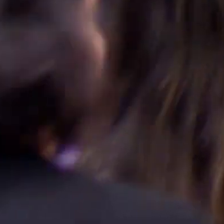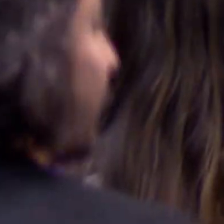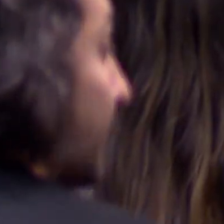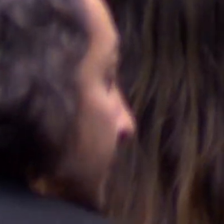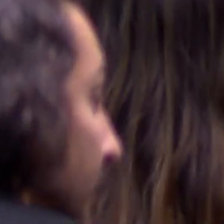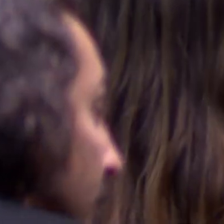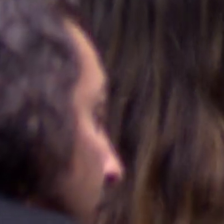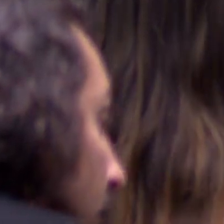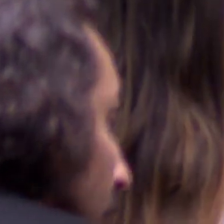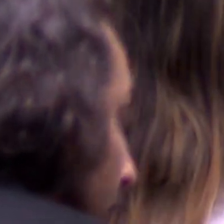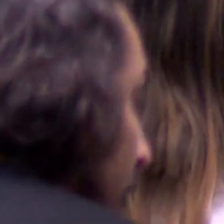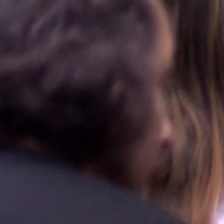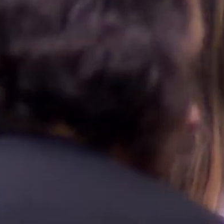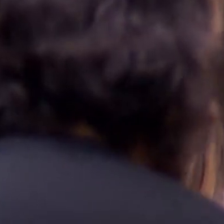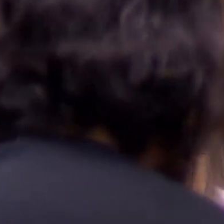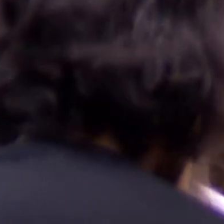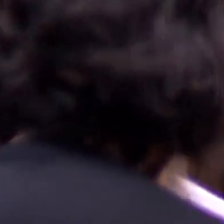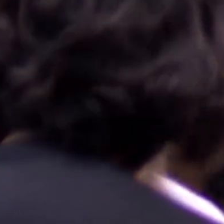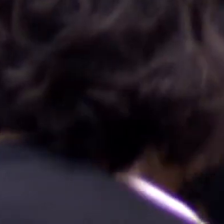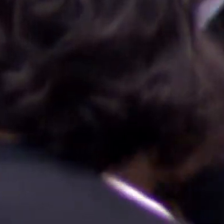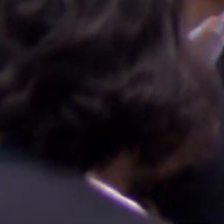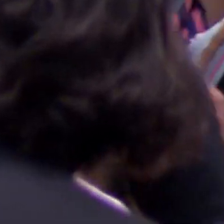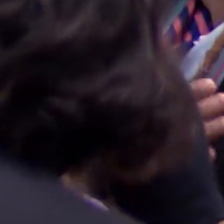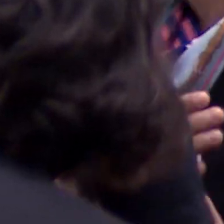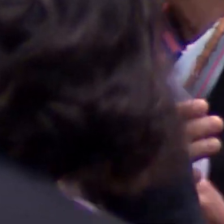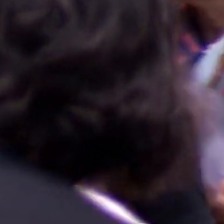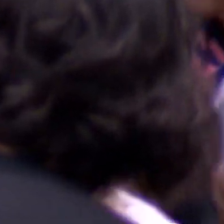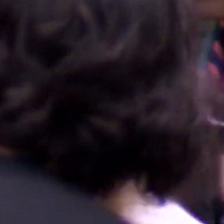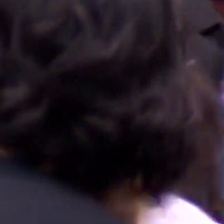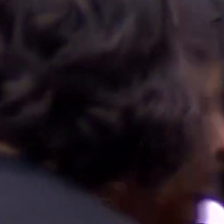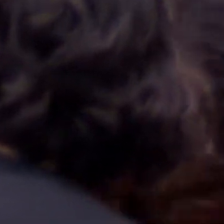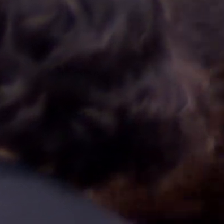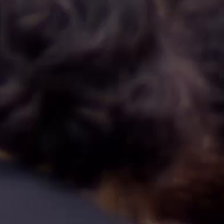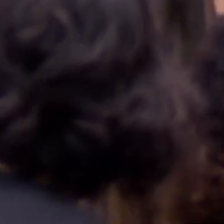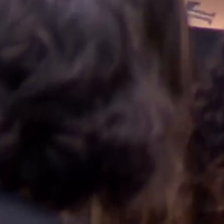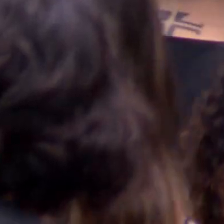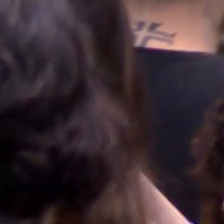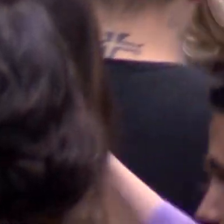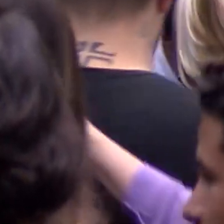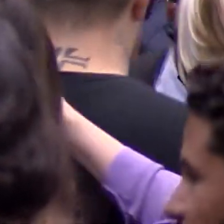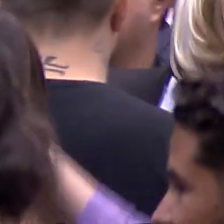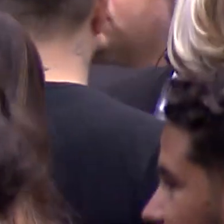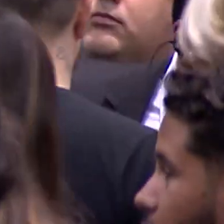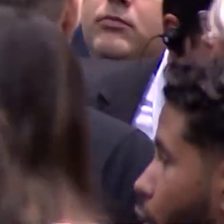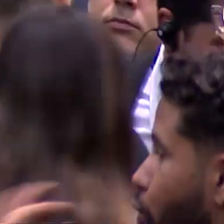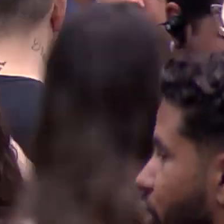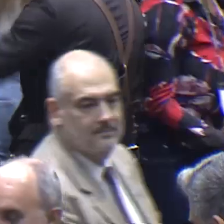soy el